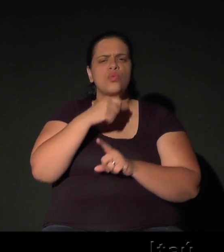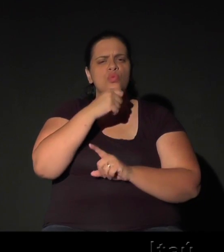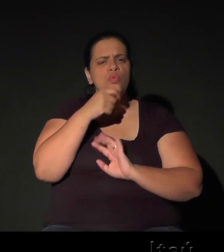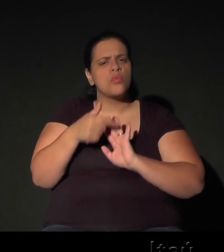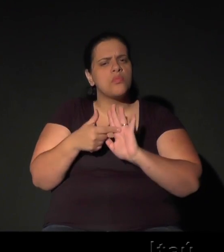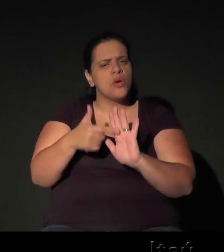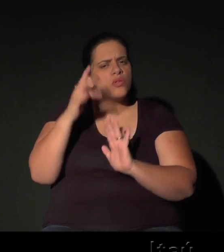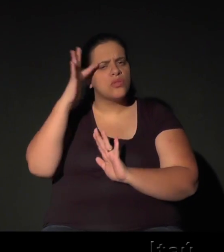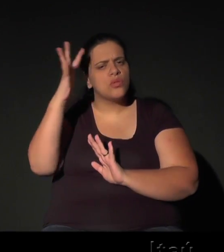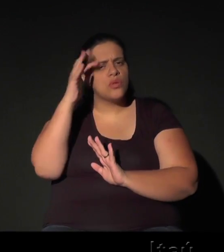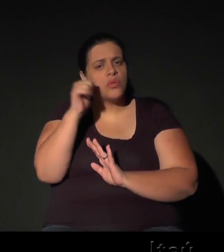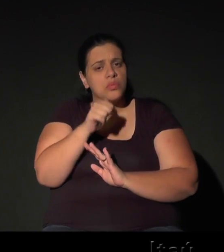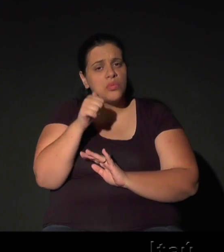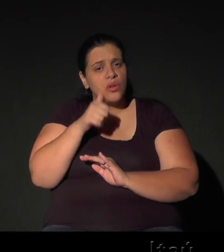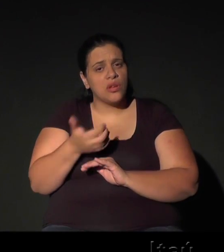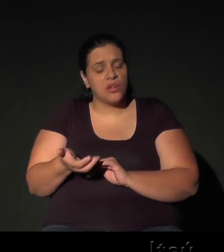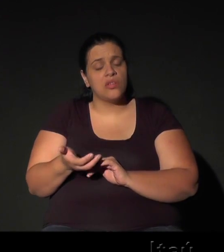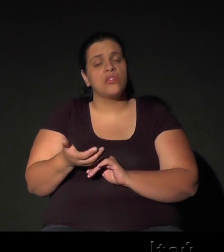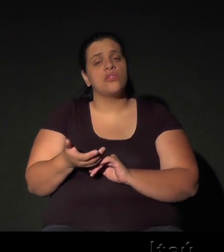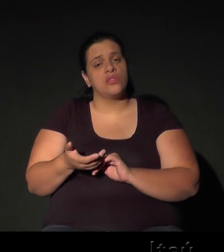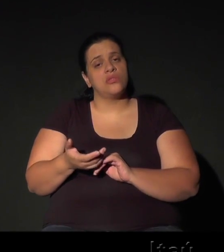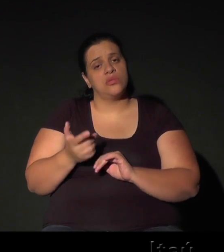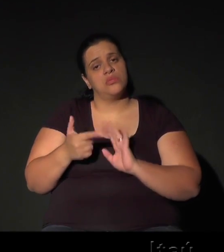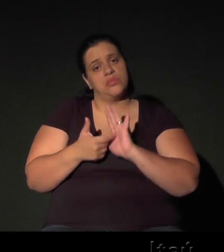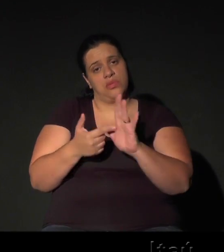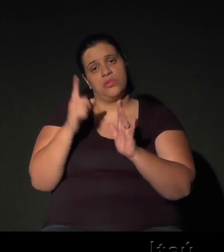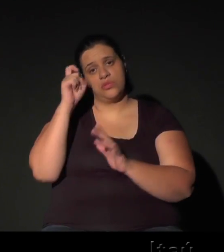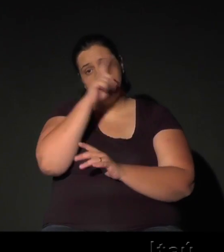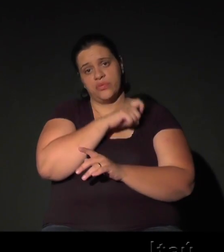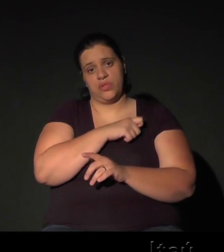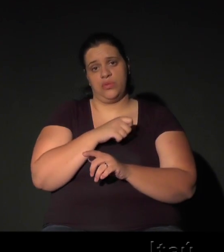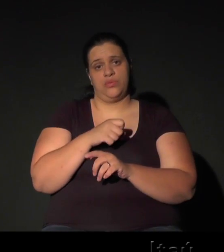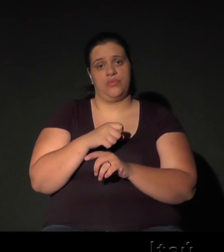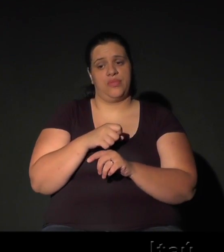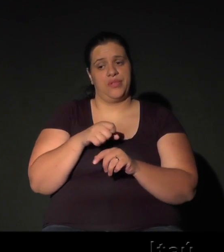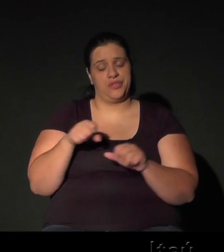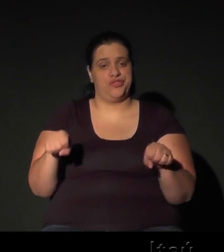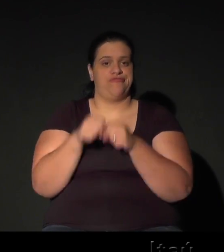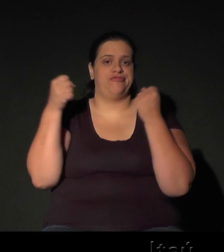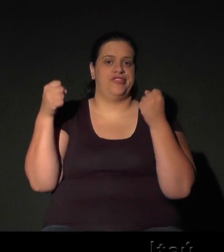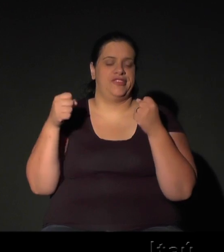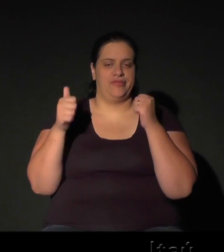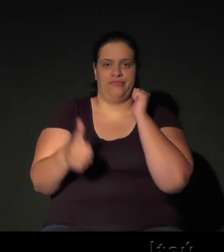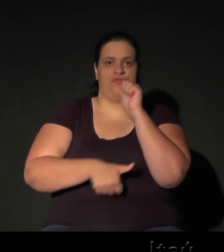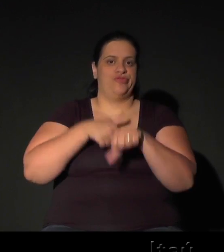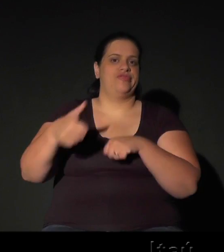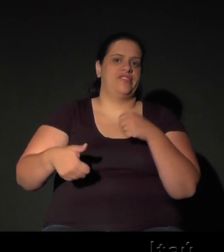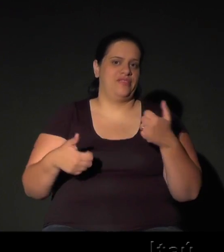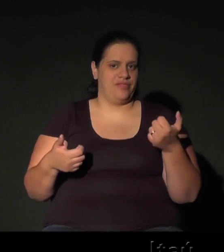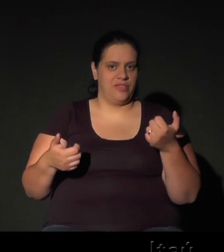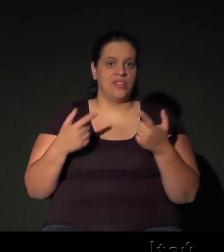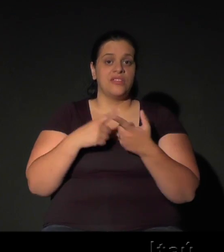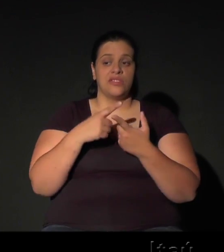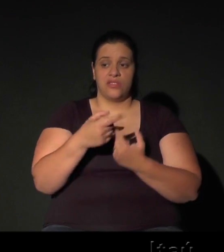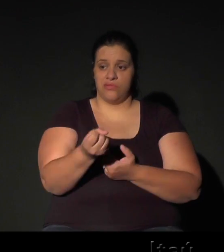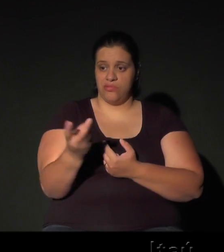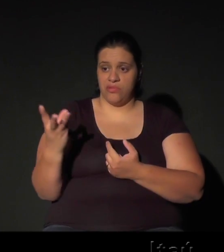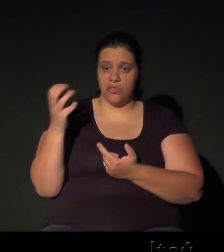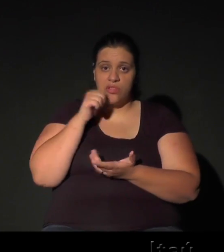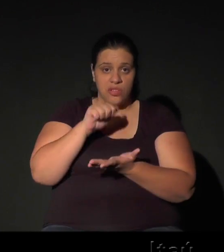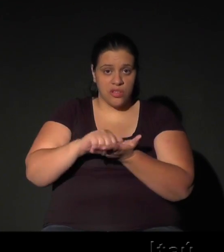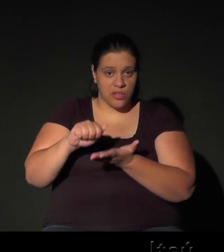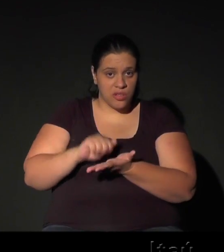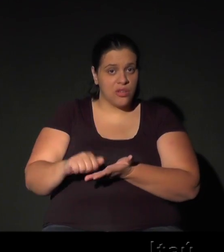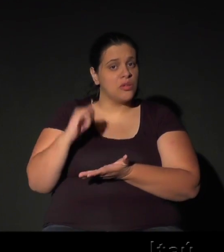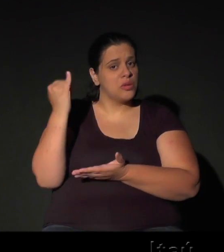mulheres já mostra um pouco dessa dificuldade a gente conseguir romper com isso né E você tem eh autoras